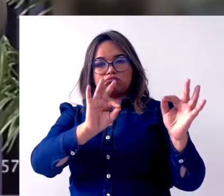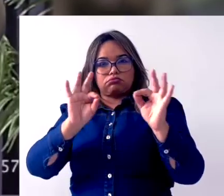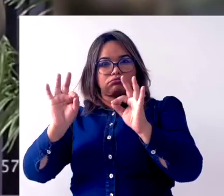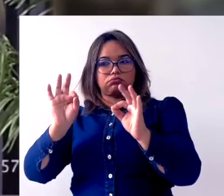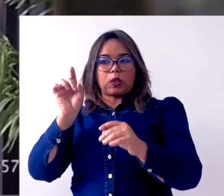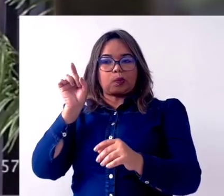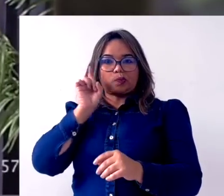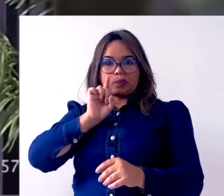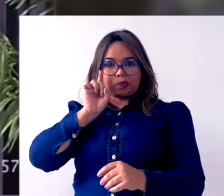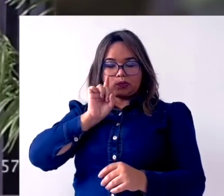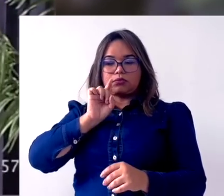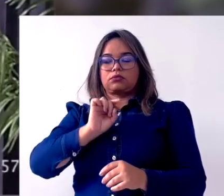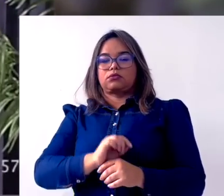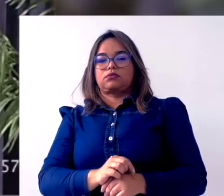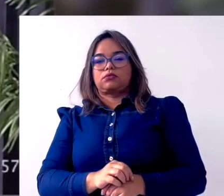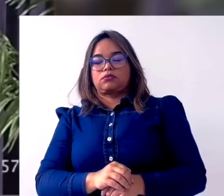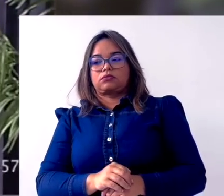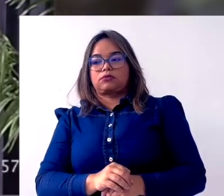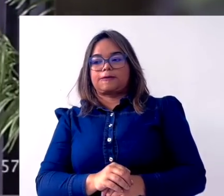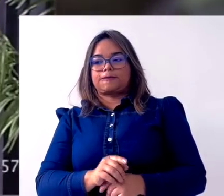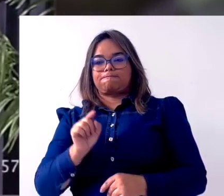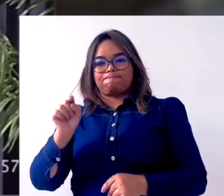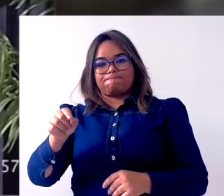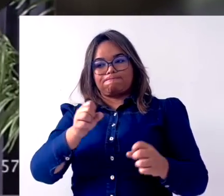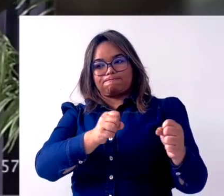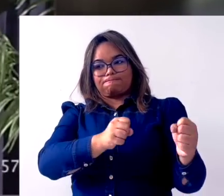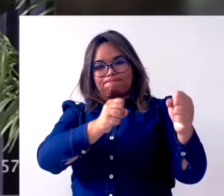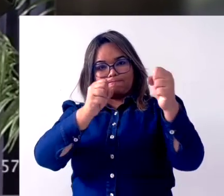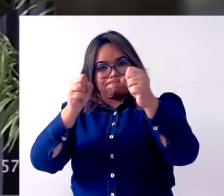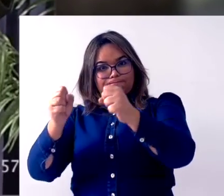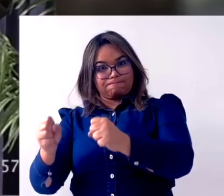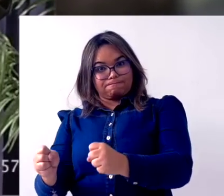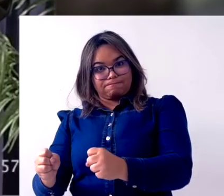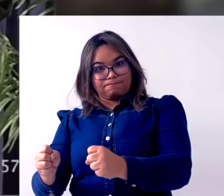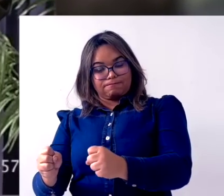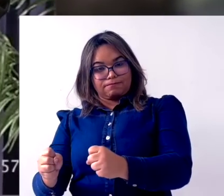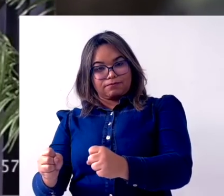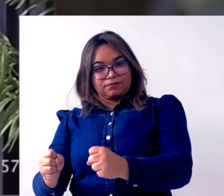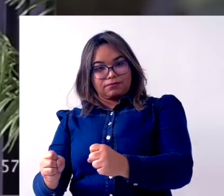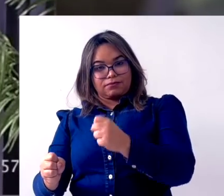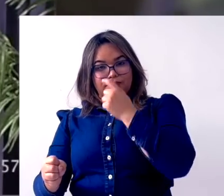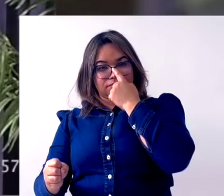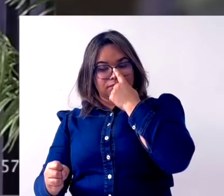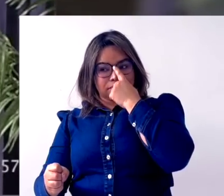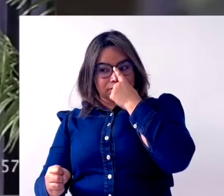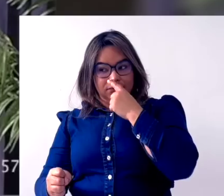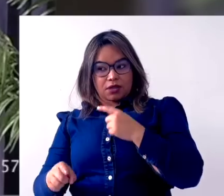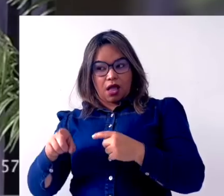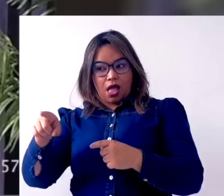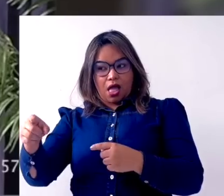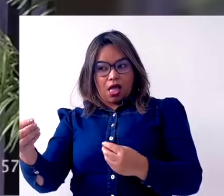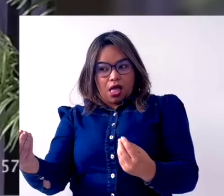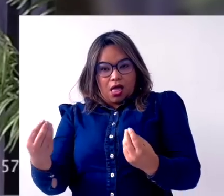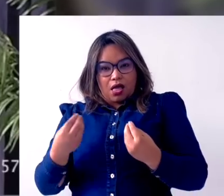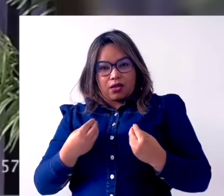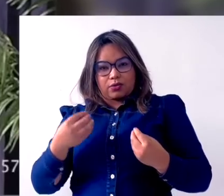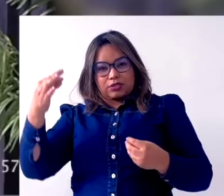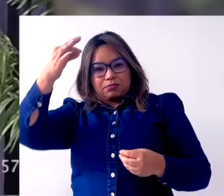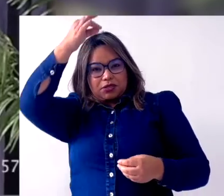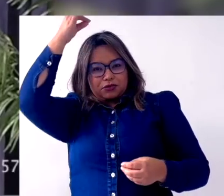Estados Unidos, um poder que envia um espírito, um fogo, um Espírito Santo, mas é um falso